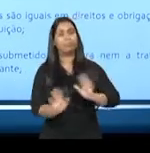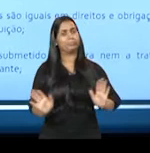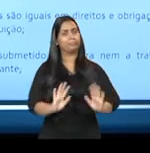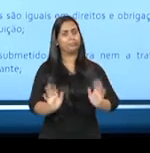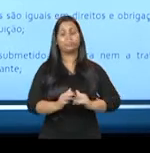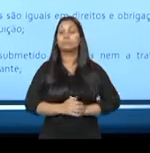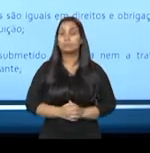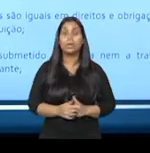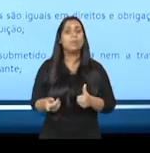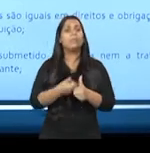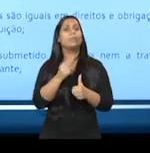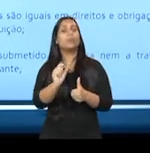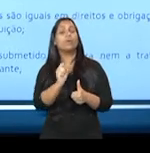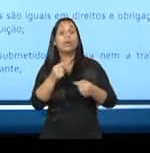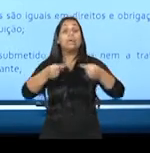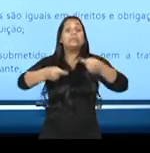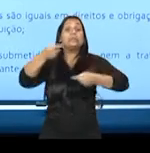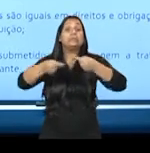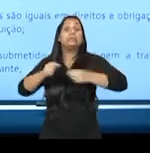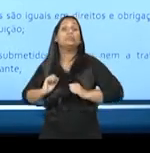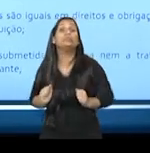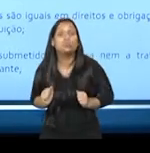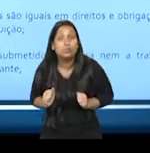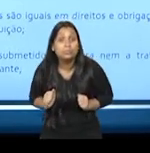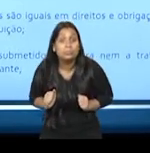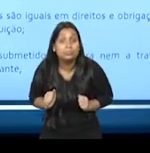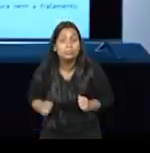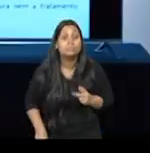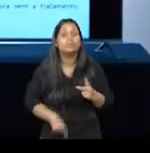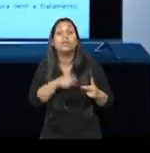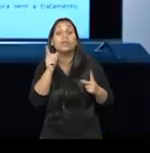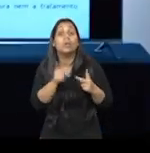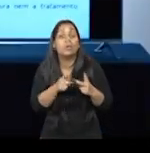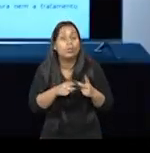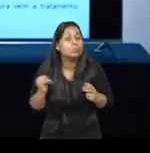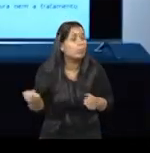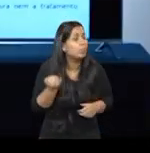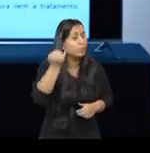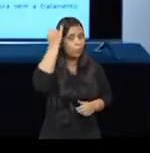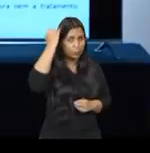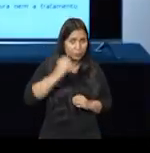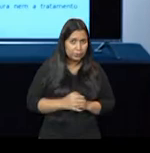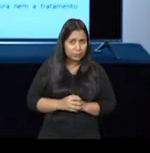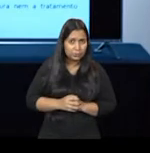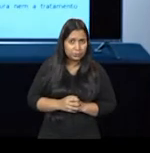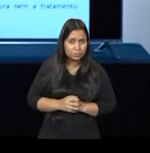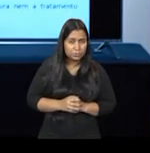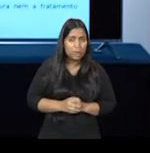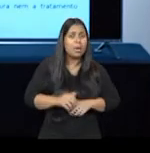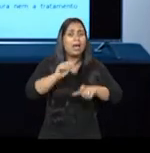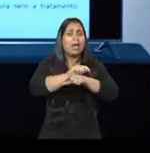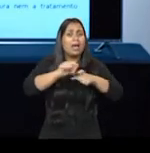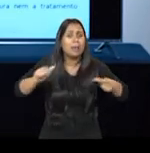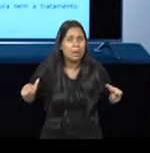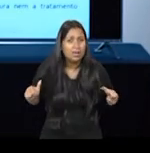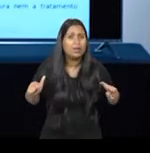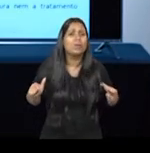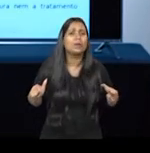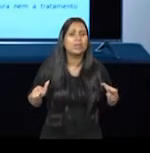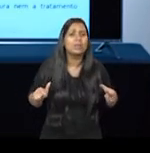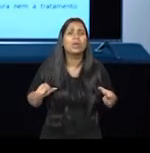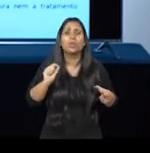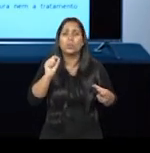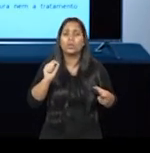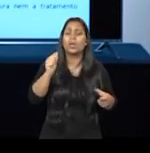vai resolver. Então, o primeiro ponto é discutir sobre isso. Outra informação importante, grande parte